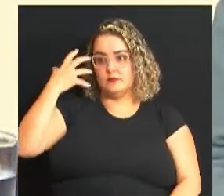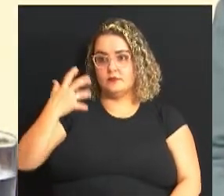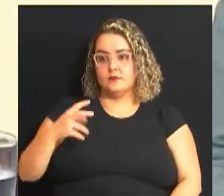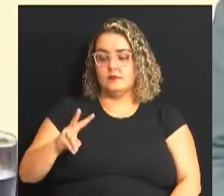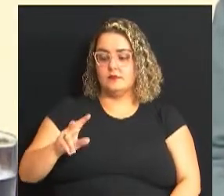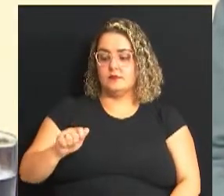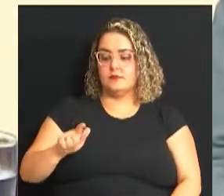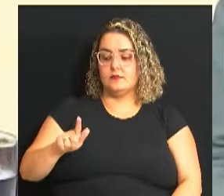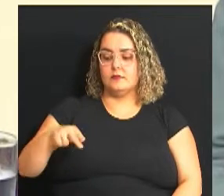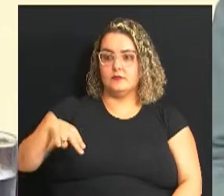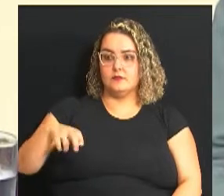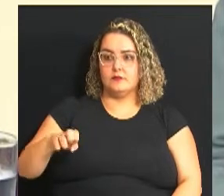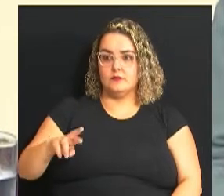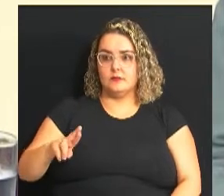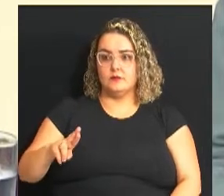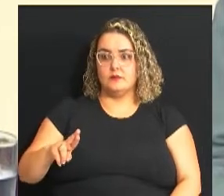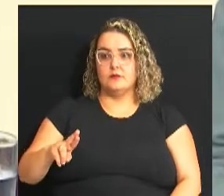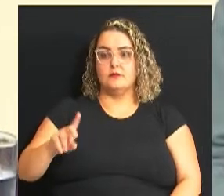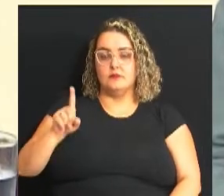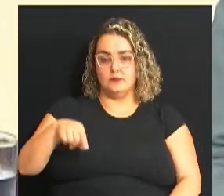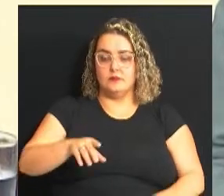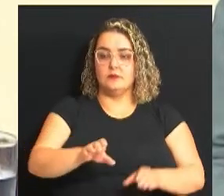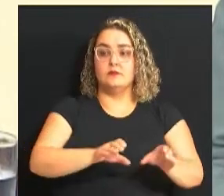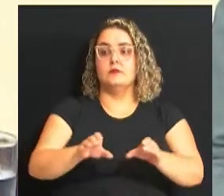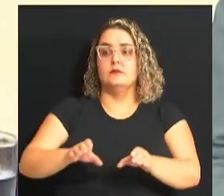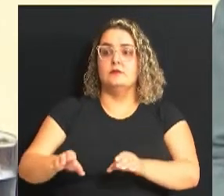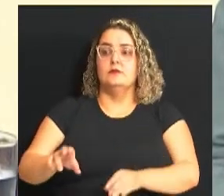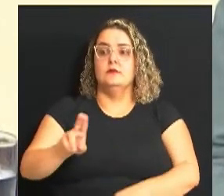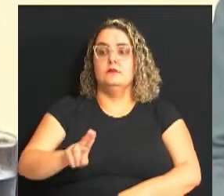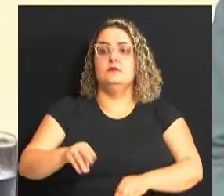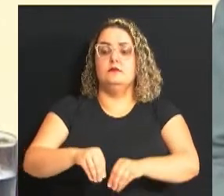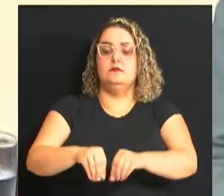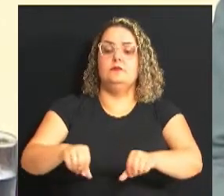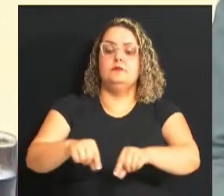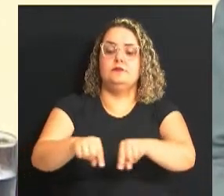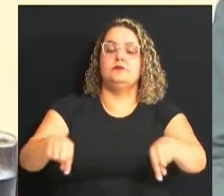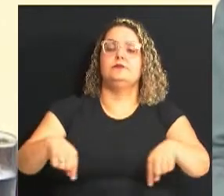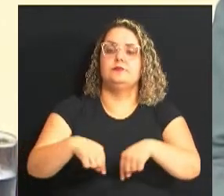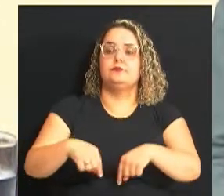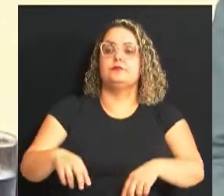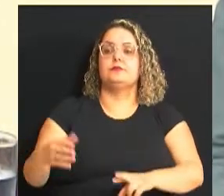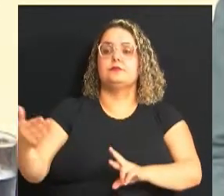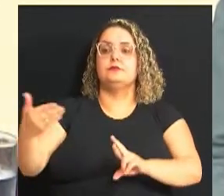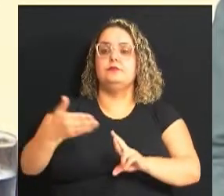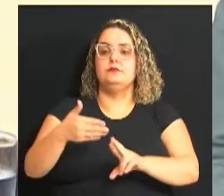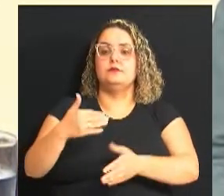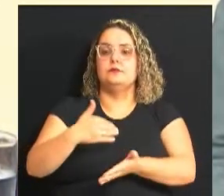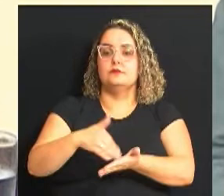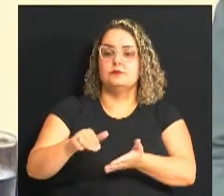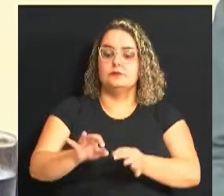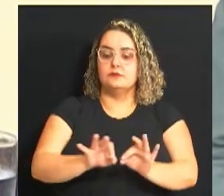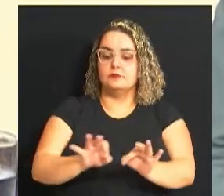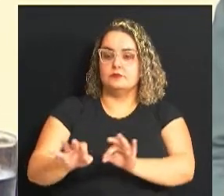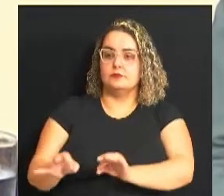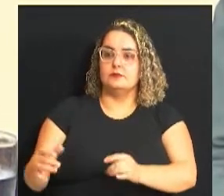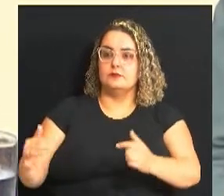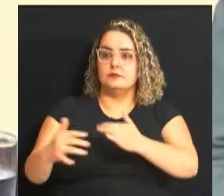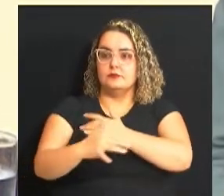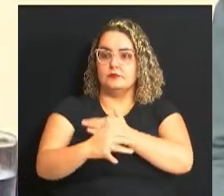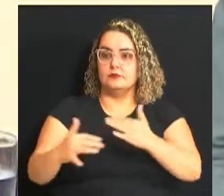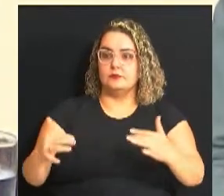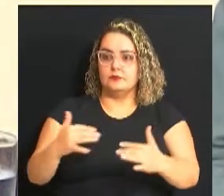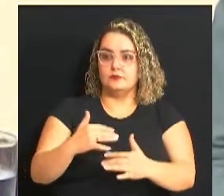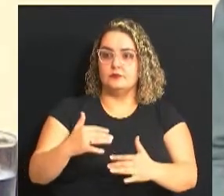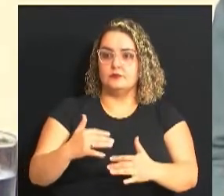Wagner Bassan, que é coordenador de uso de solo e representa aqui a Secretaria Municipal de Planejamento Urbanístico, a